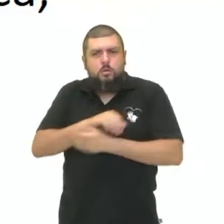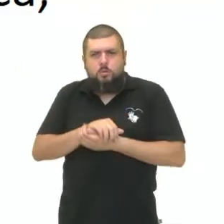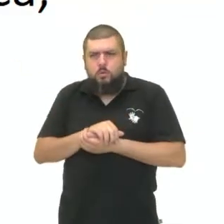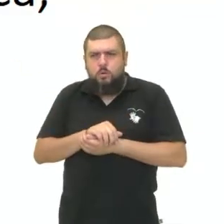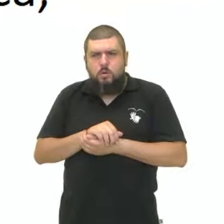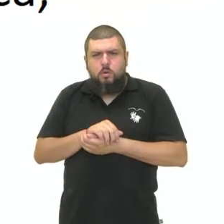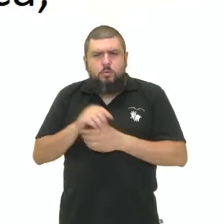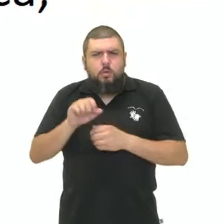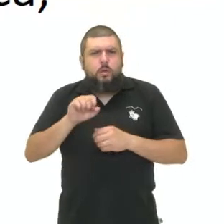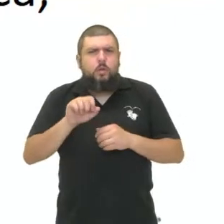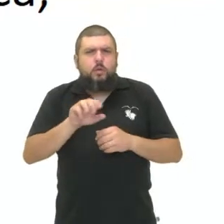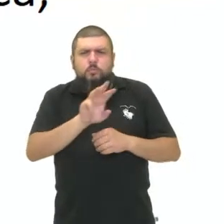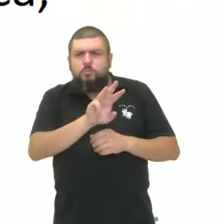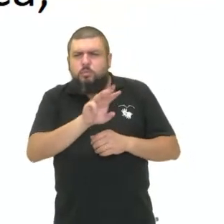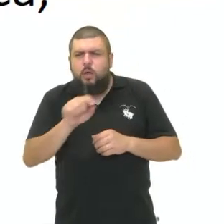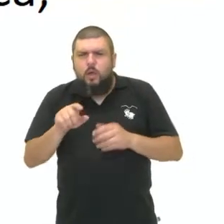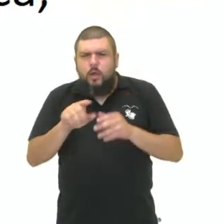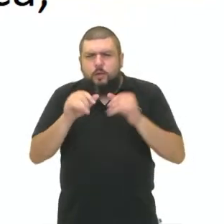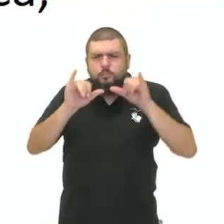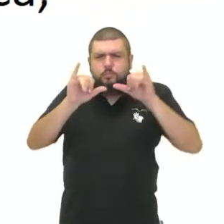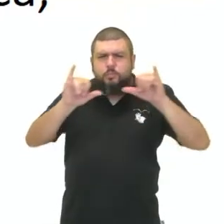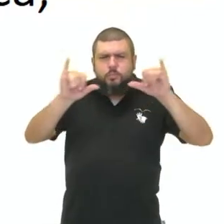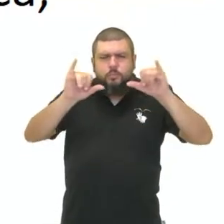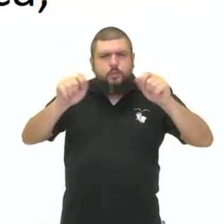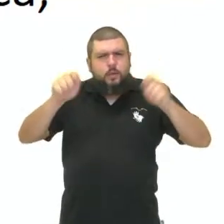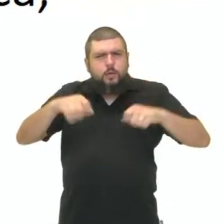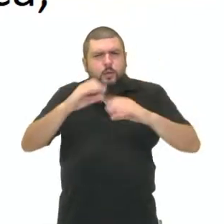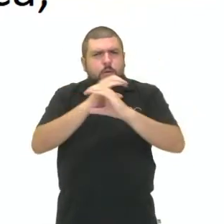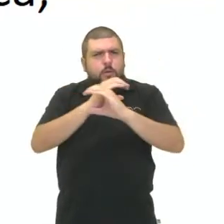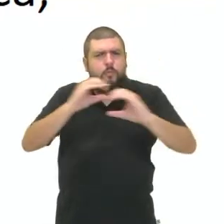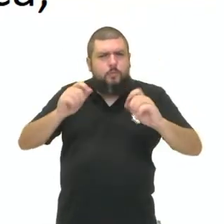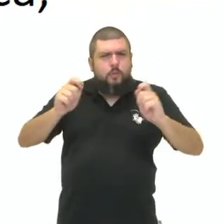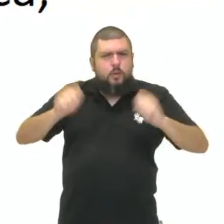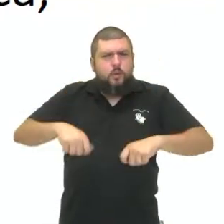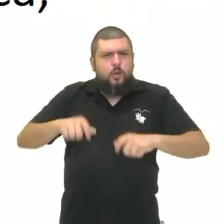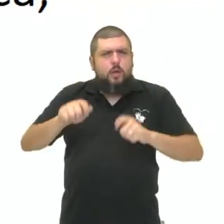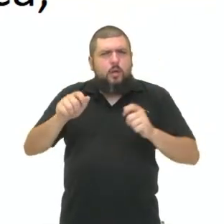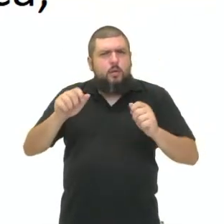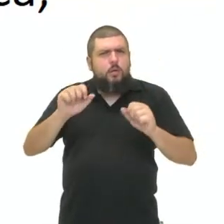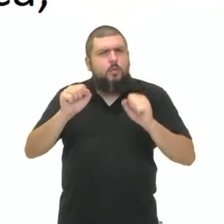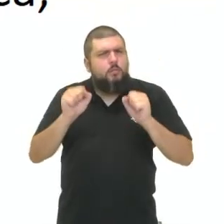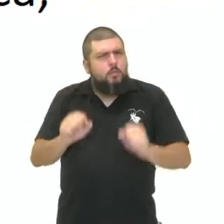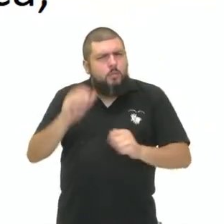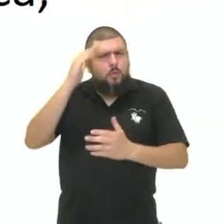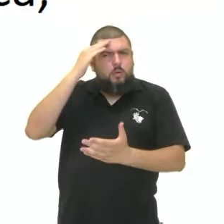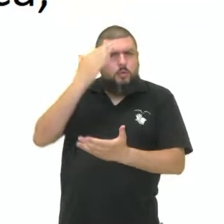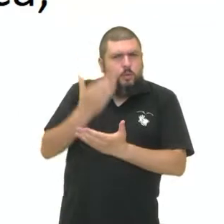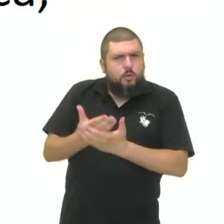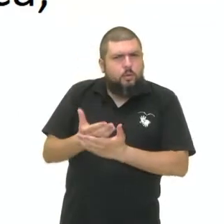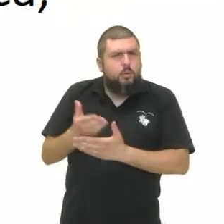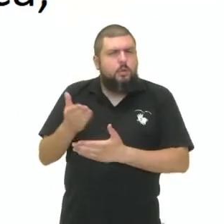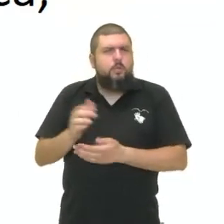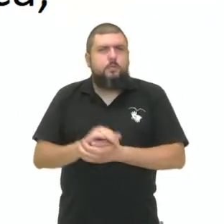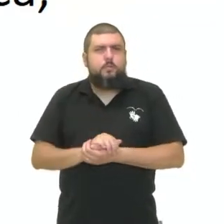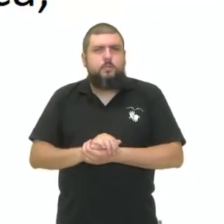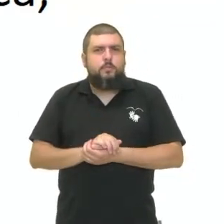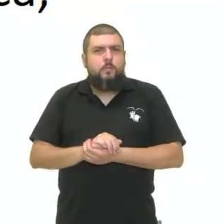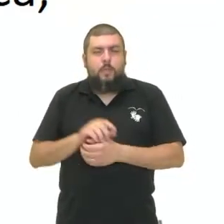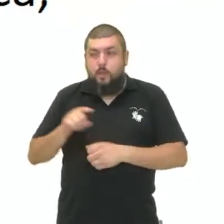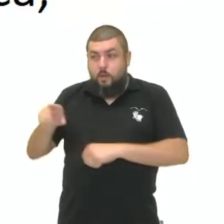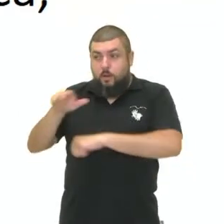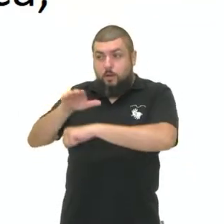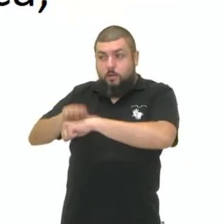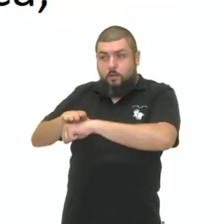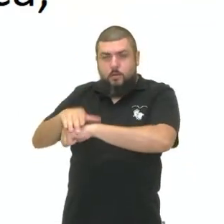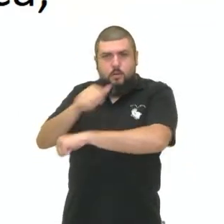notícia tem fontes e dados confiáveis? Merece ser acreditada e compartilhada? Eles trazem as notícias